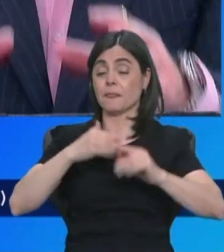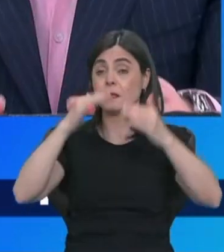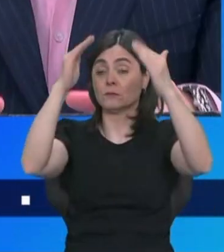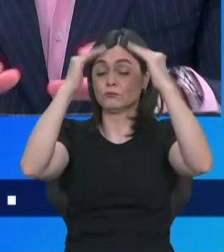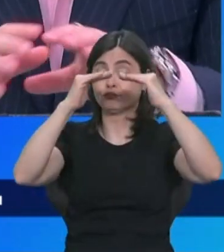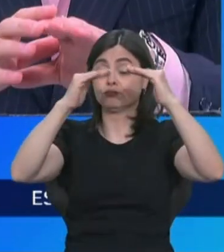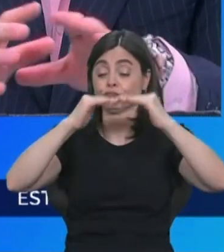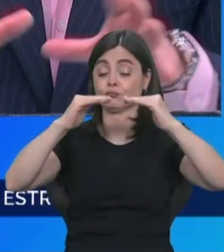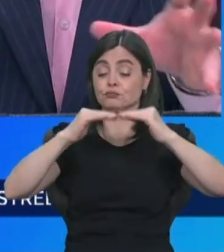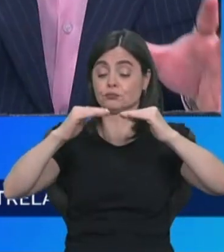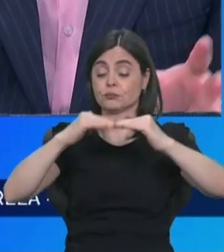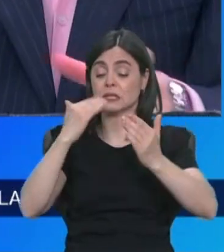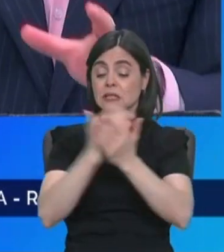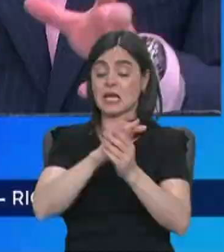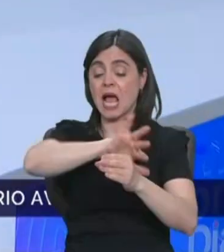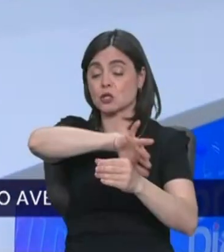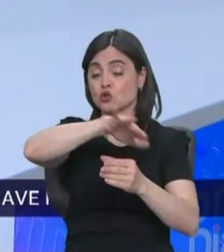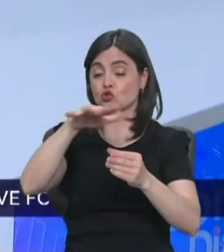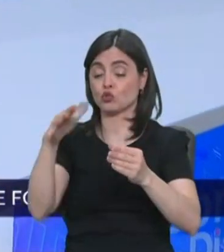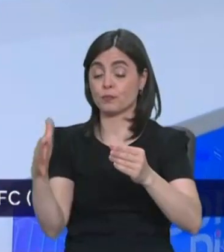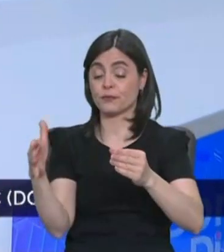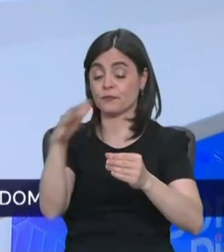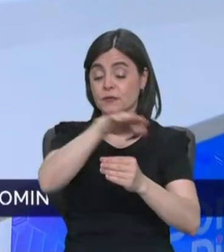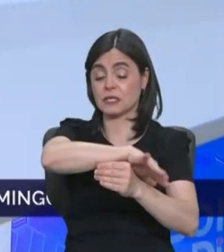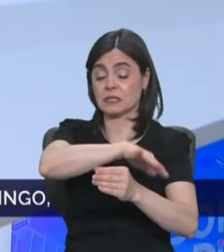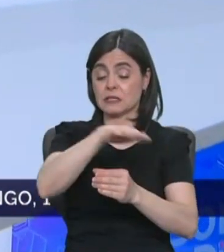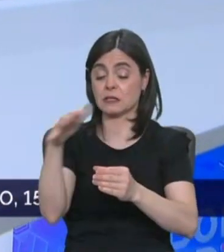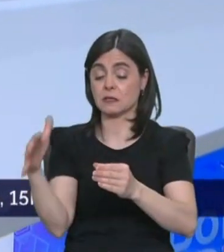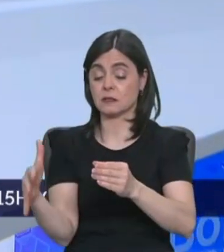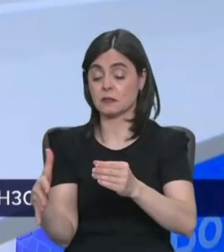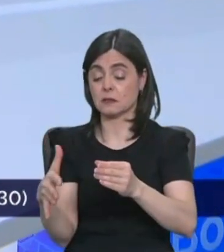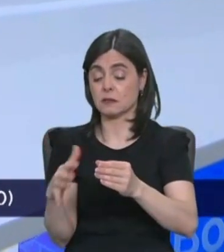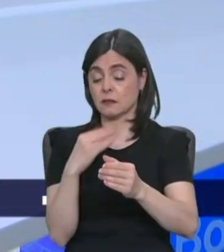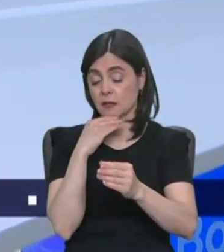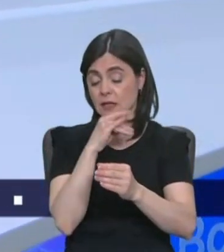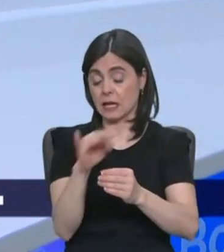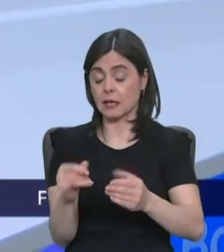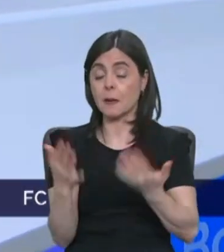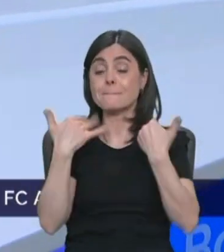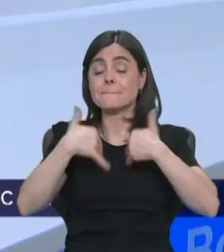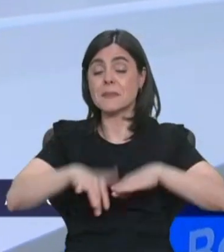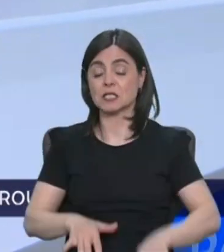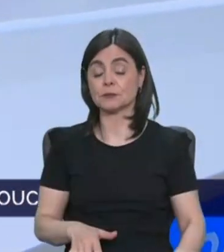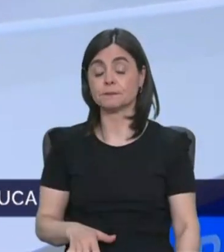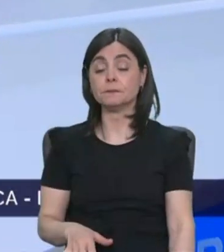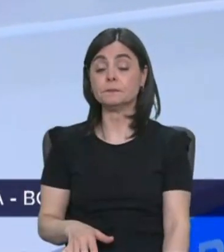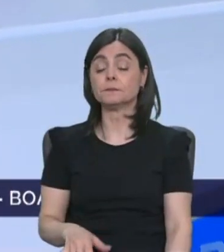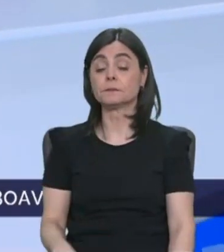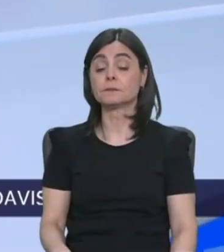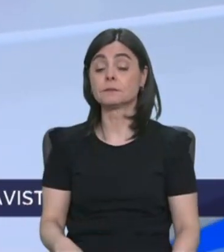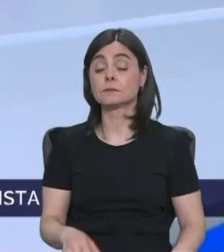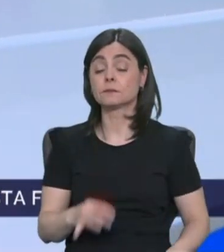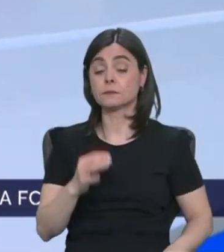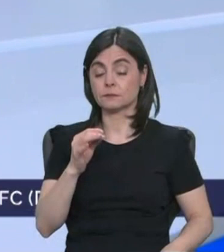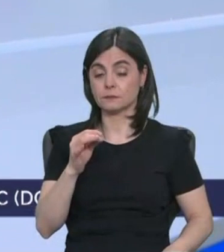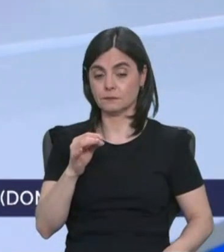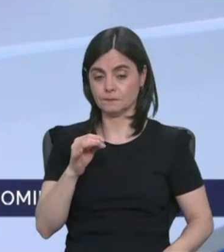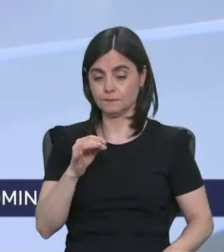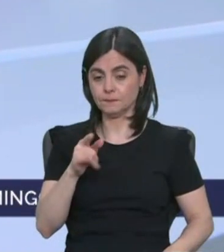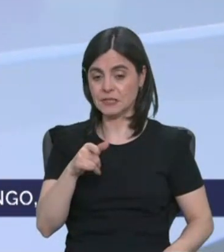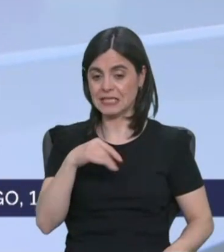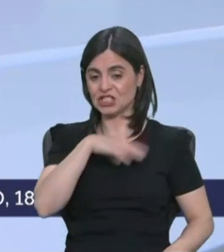atmosfera para a superfície de uma maneira mais ou menos uniforme em todo o planeta. Mas estes cientistas pensam o